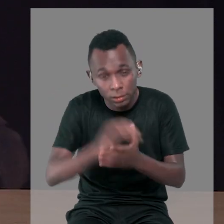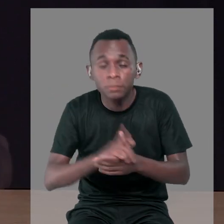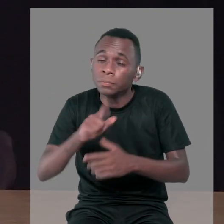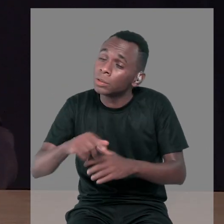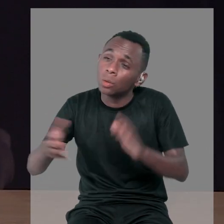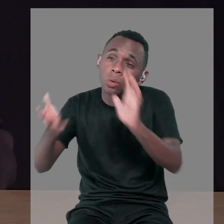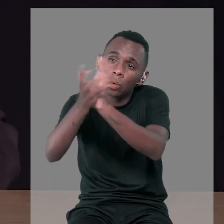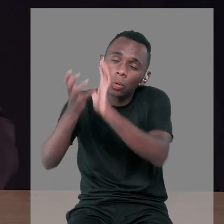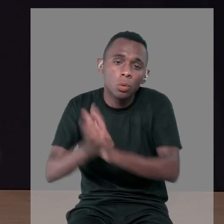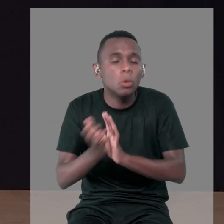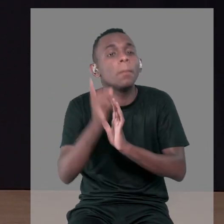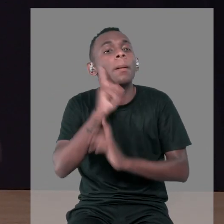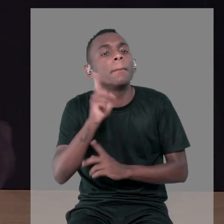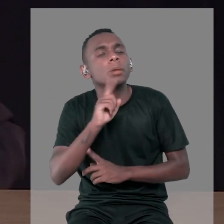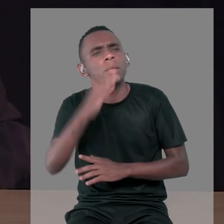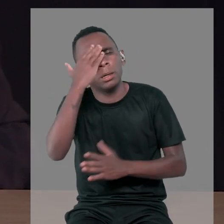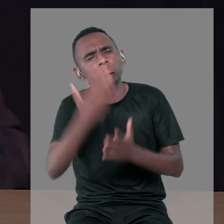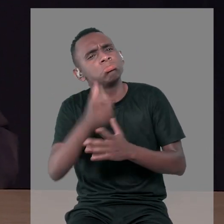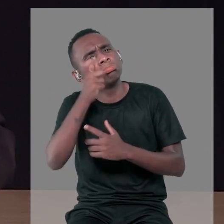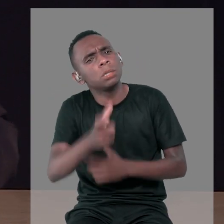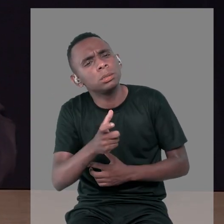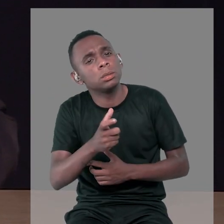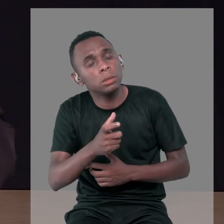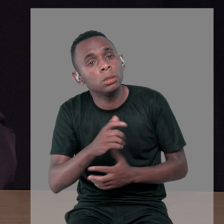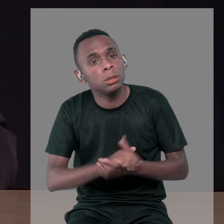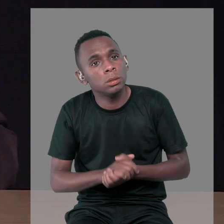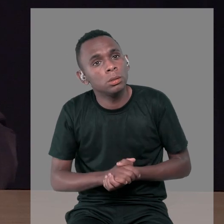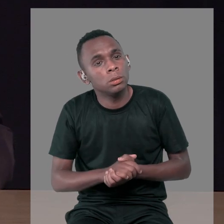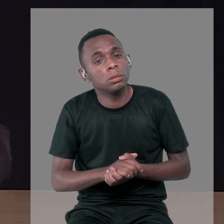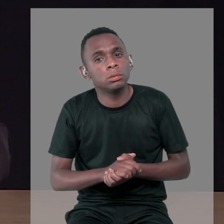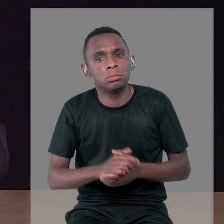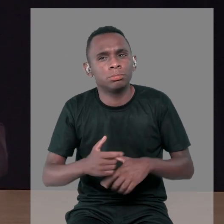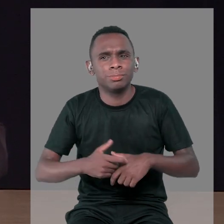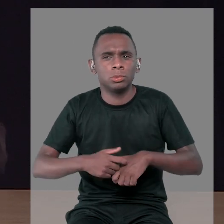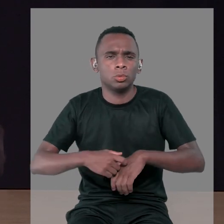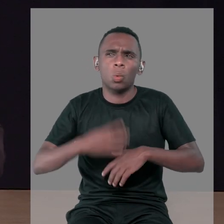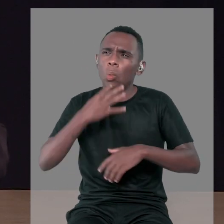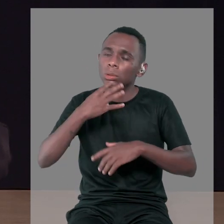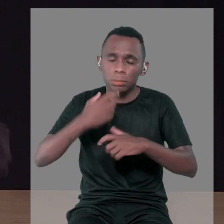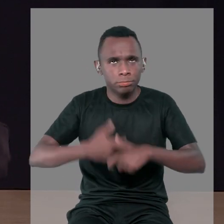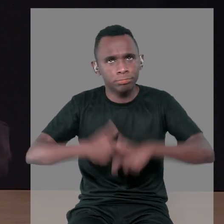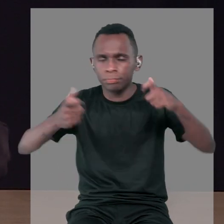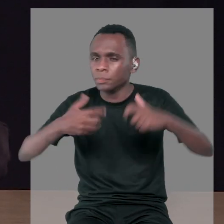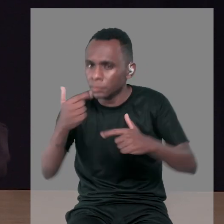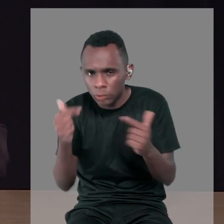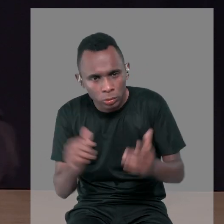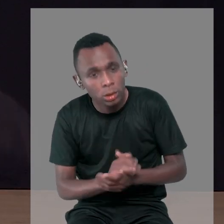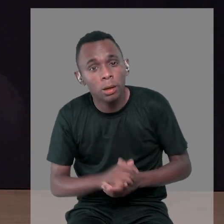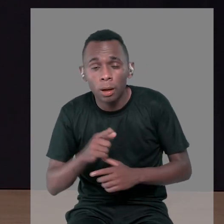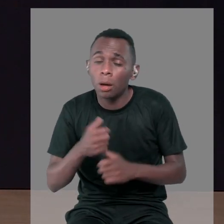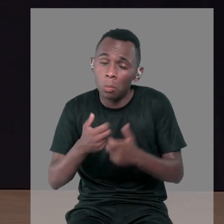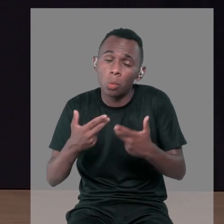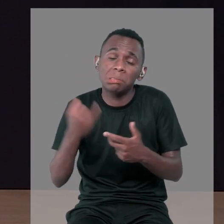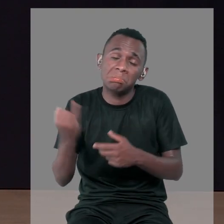acha isso interessantíssimo, mas ele mesmo fala, não tem grandes conhecimentos disso, mas é uma coisa interessante. Né? Mas